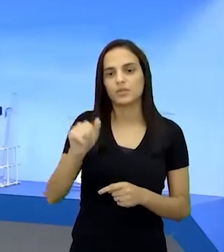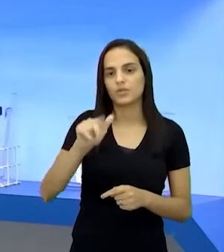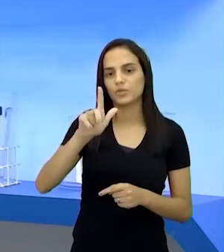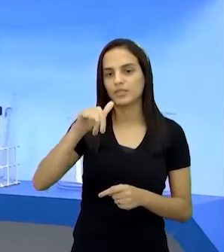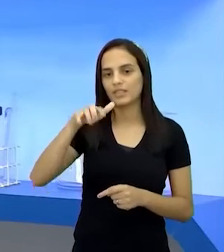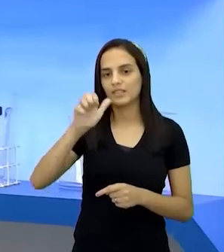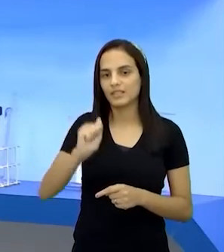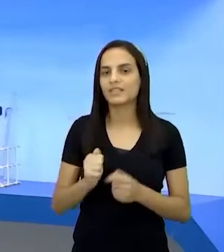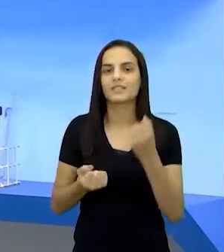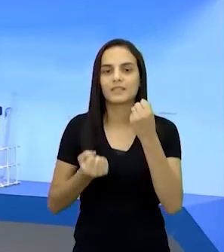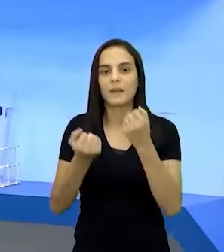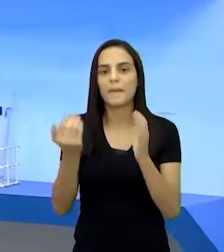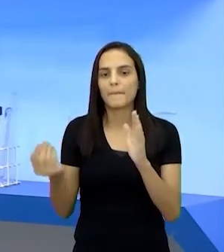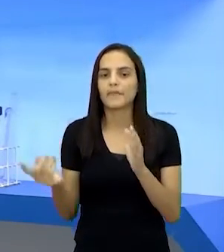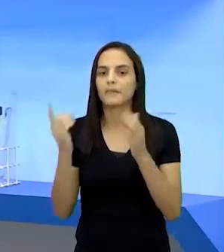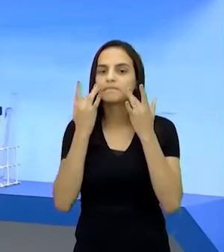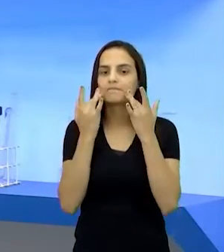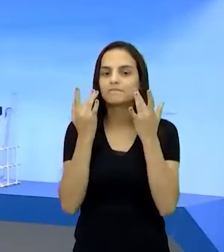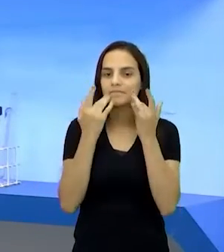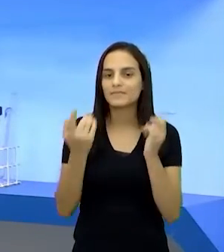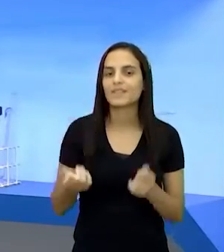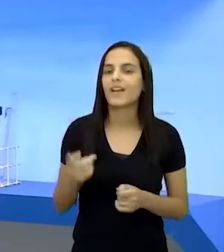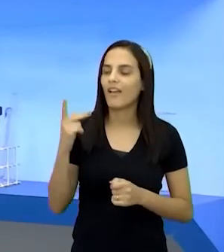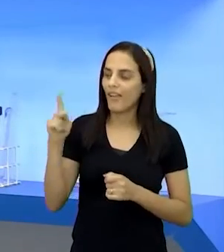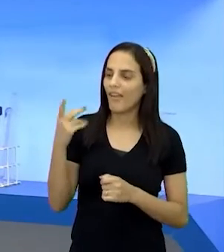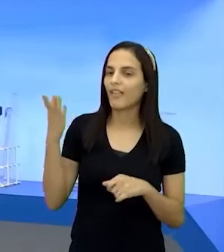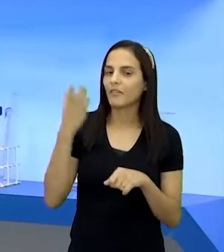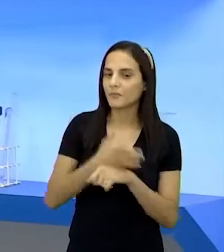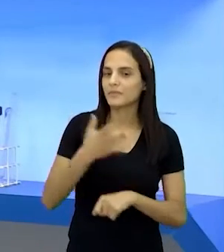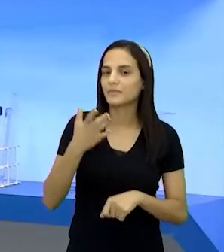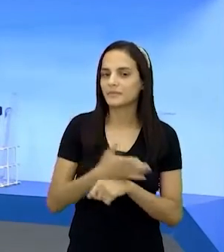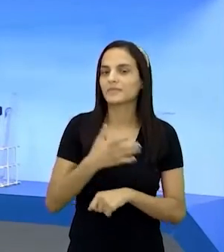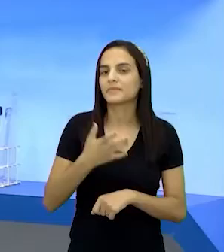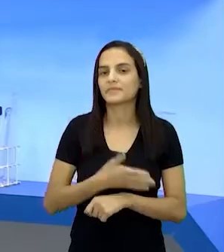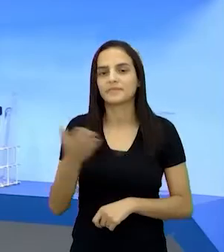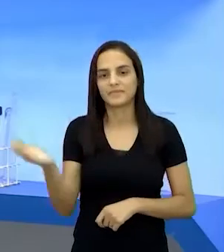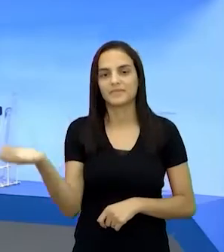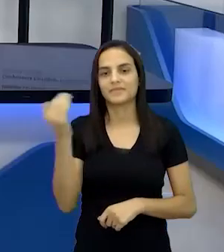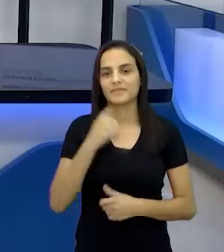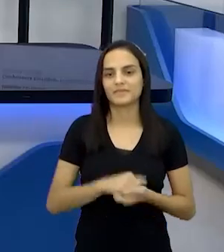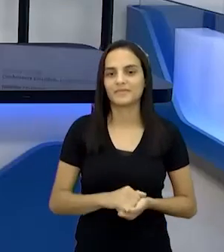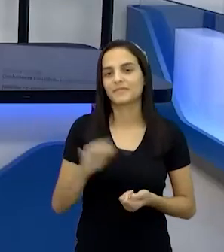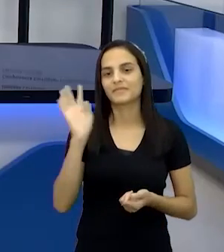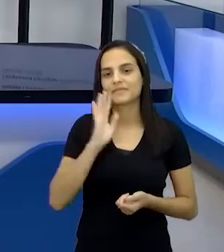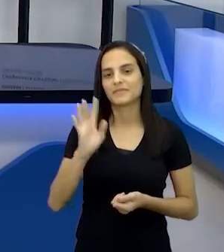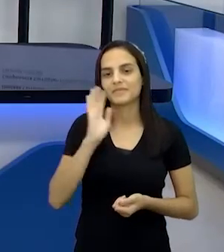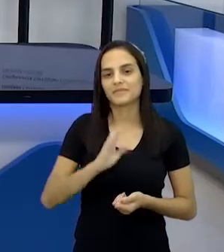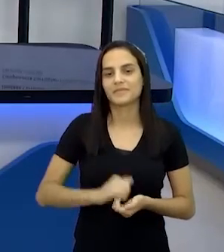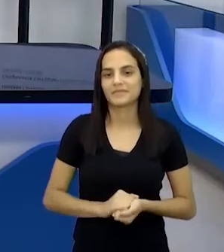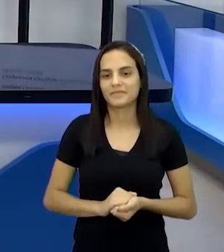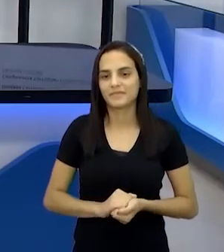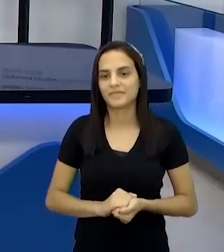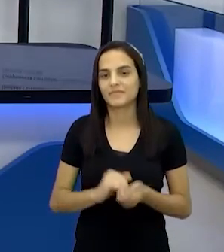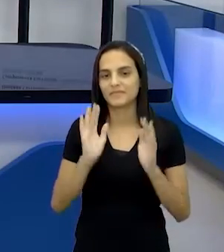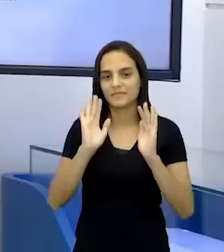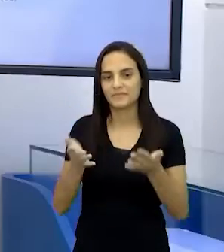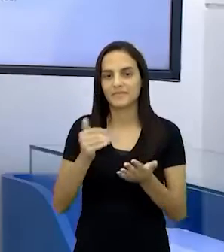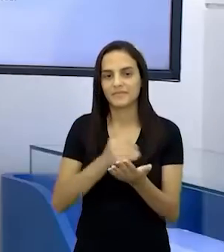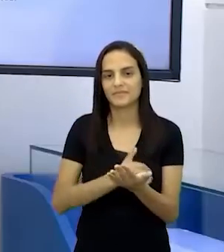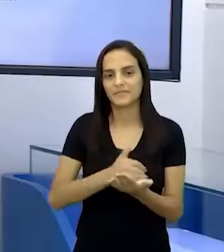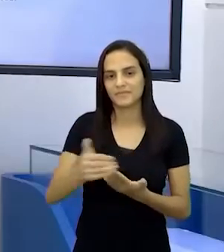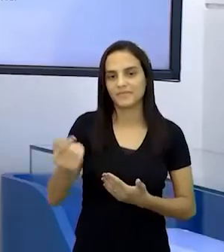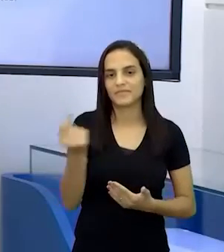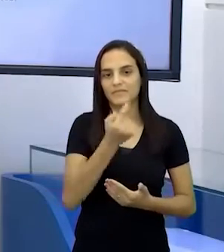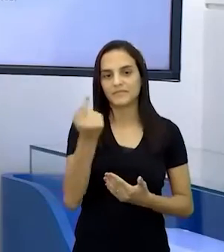mas aí de maneira bem mais ativa, porque eu não vou dar mole para ela não, vai ter que participar da aula. Vamos, opa, se estamos aqui, então a gente já começa nessa